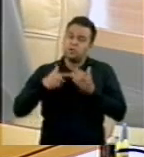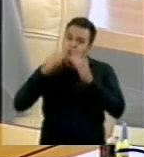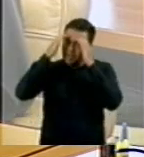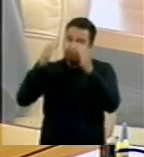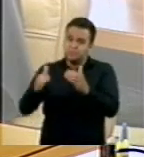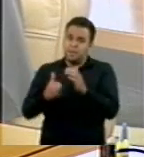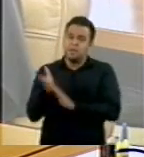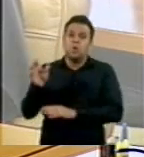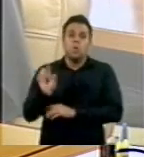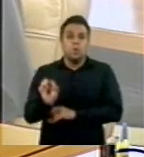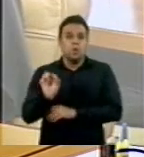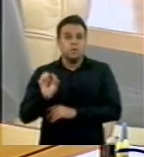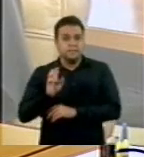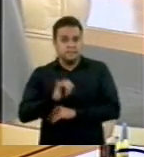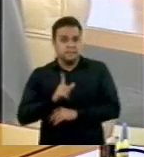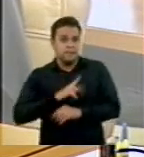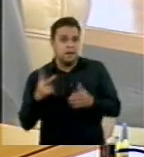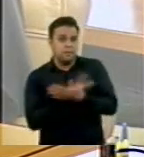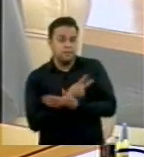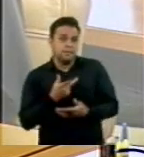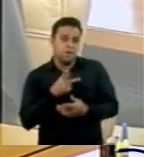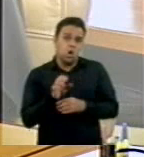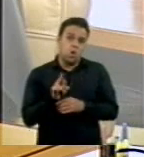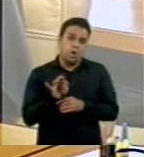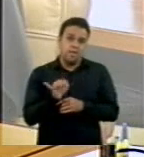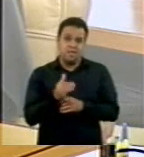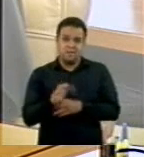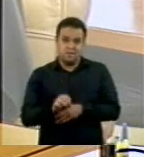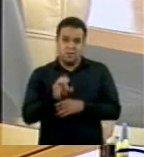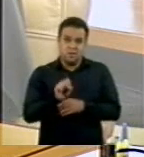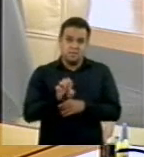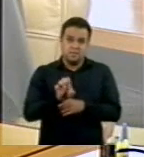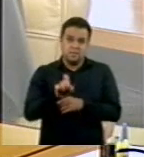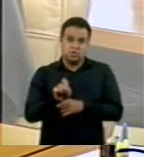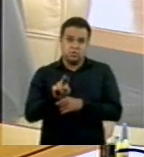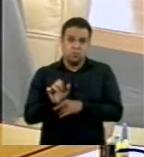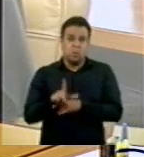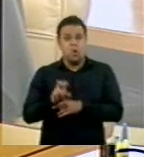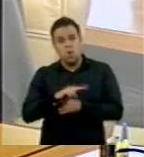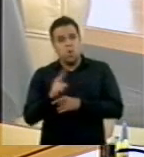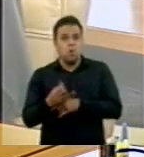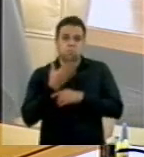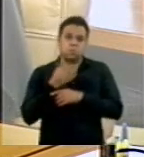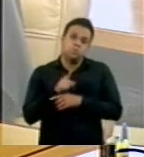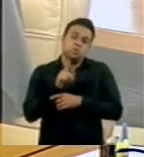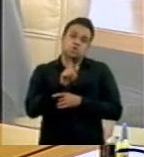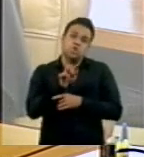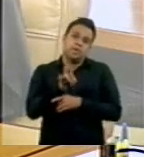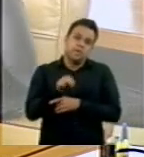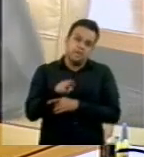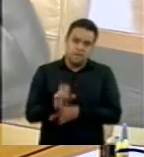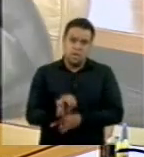alteridade, quer decorra de orientação sexual, de manifestação de identidade de gênero,